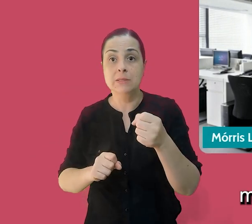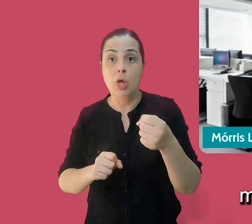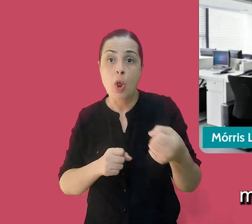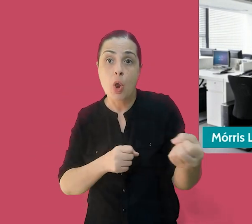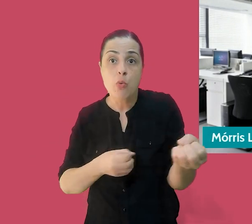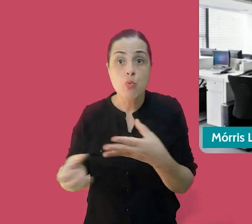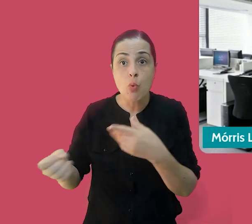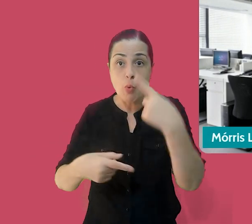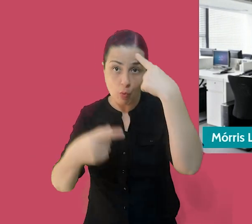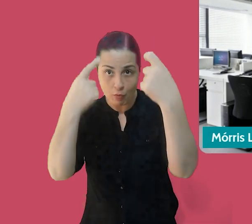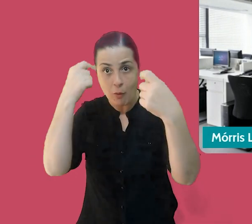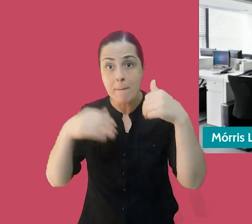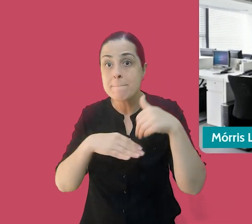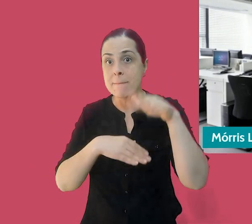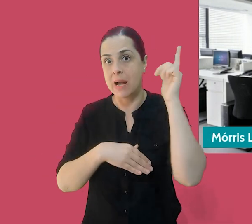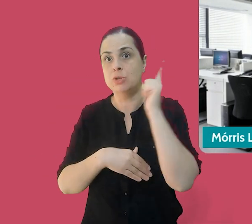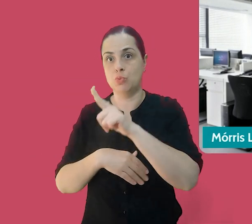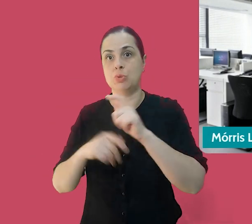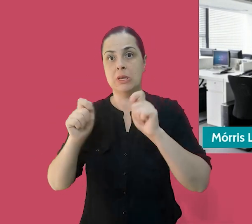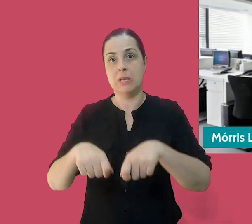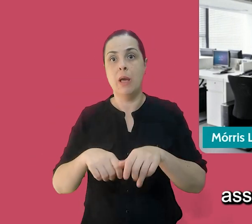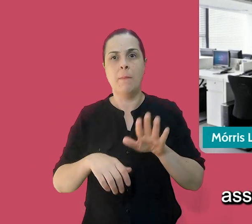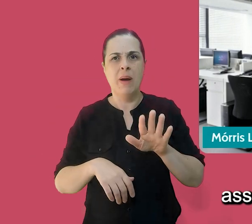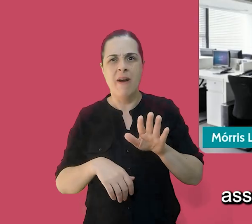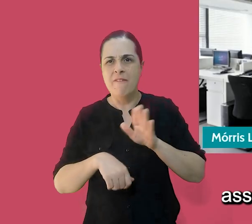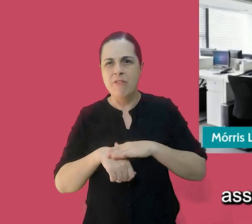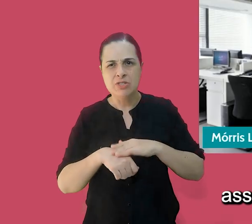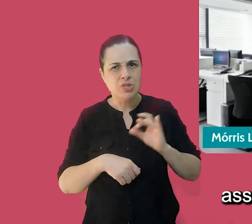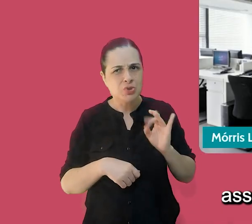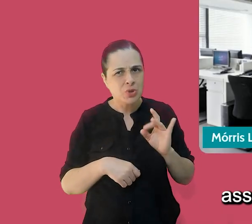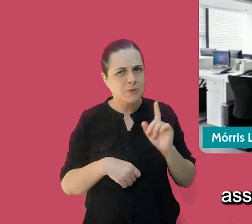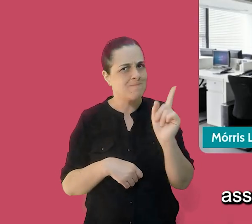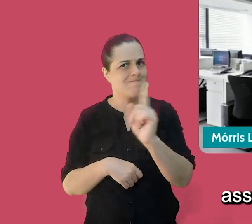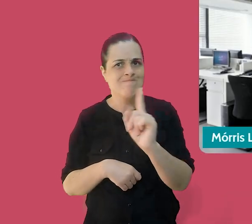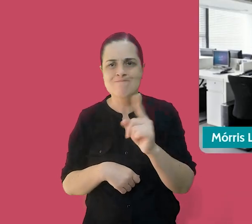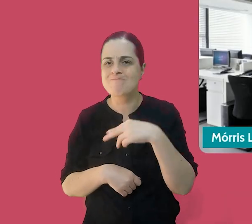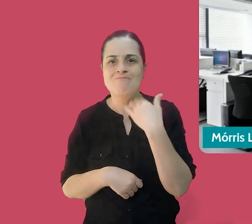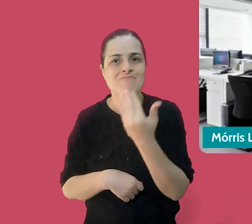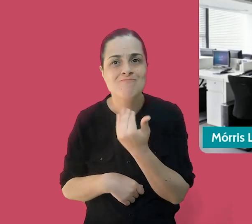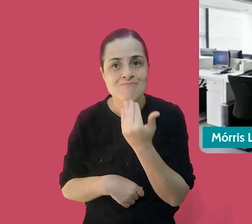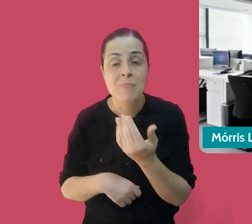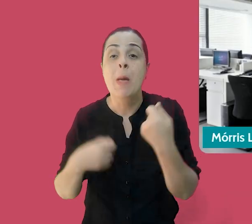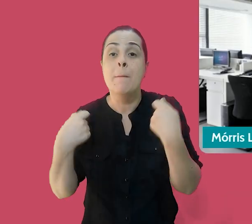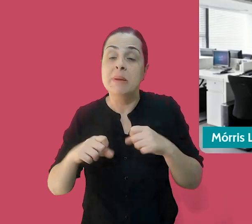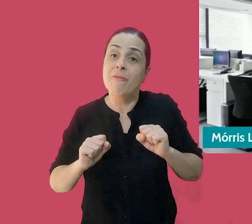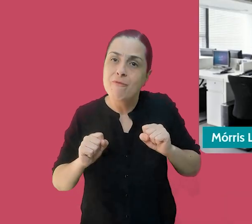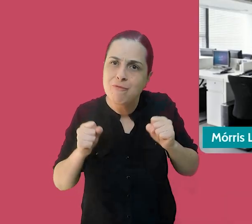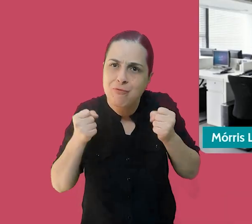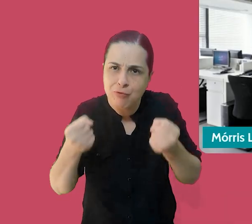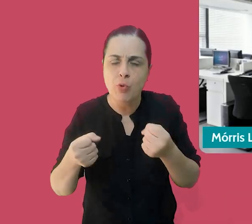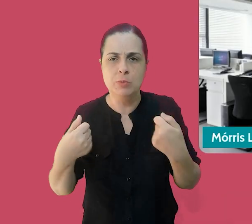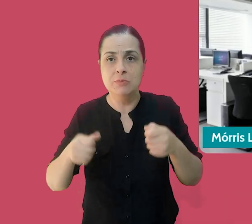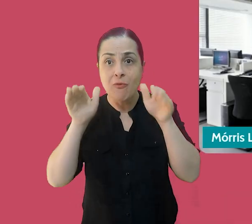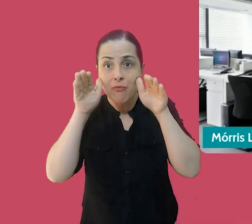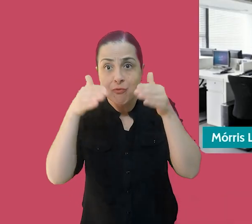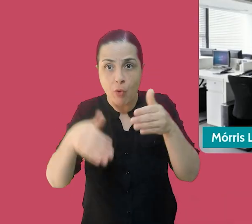isso não vai acontecer sozinho, naturalmente, assim, precisa realmente ter um esforço, um foco.